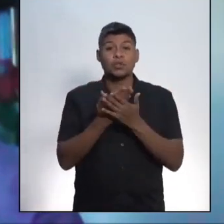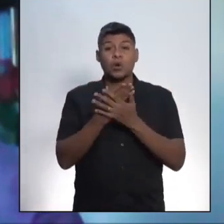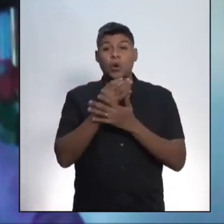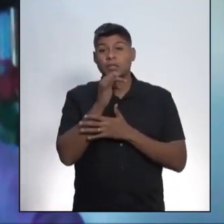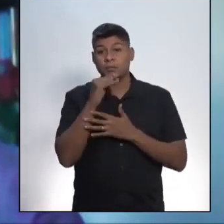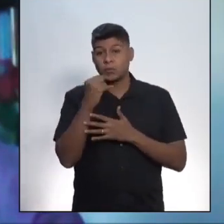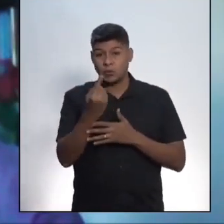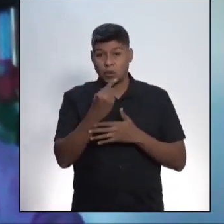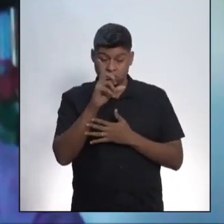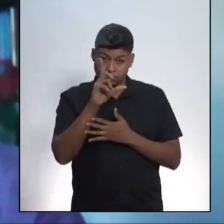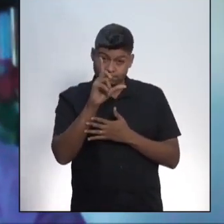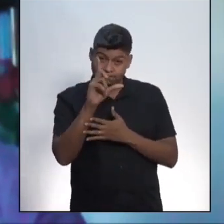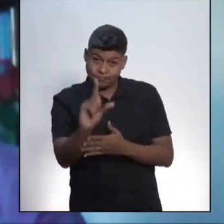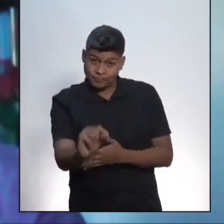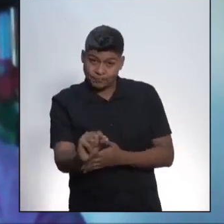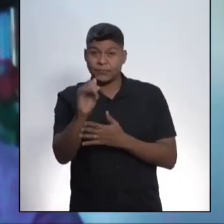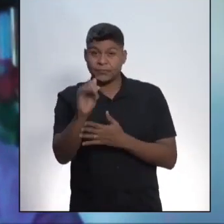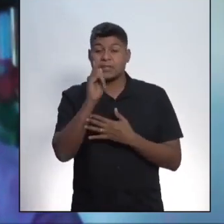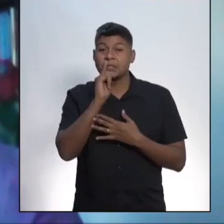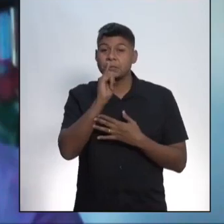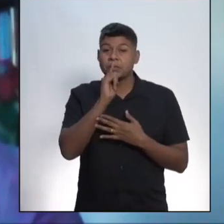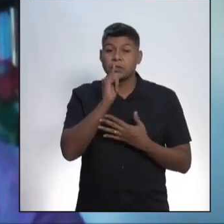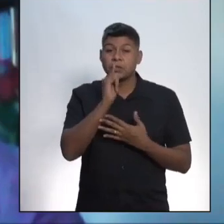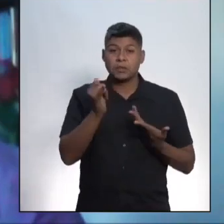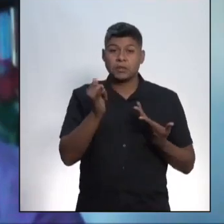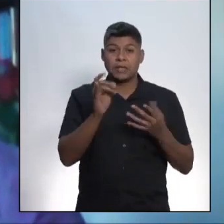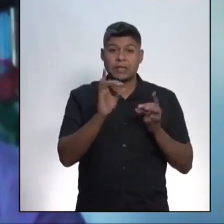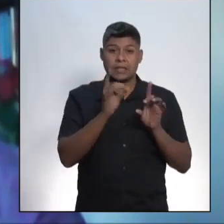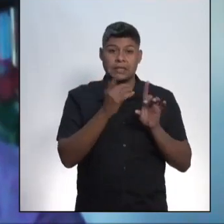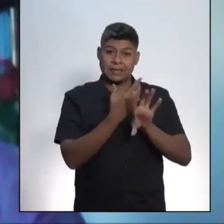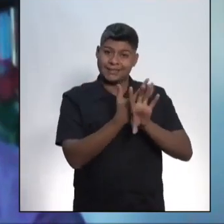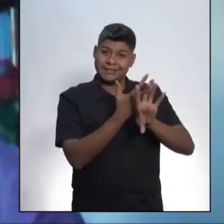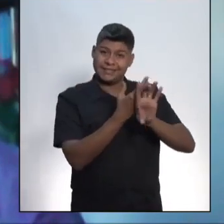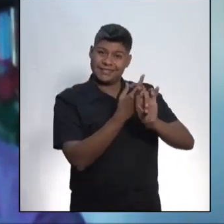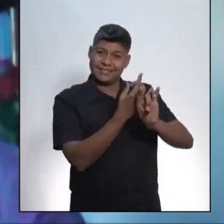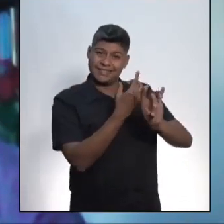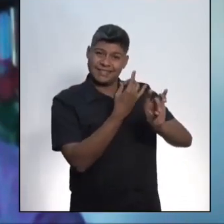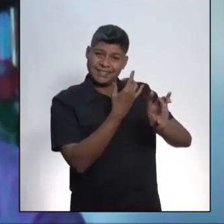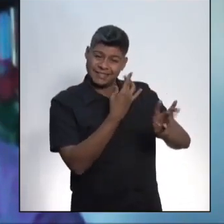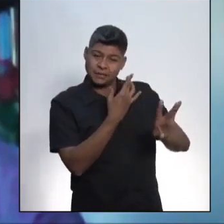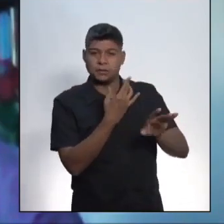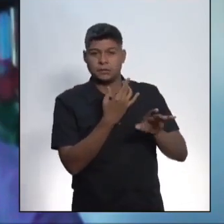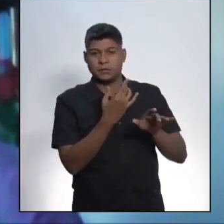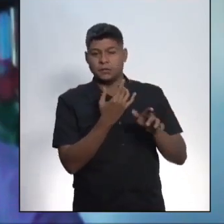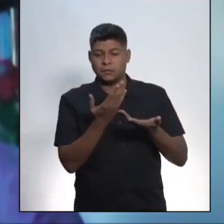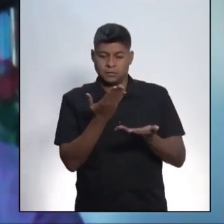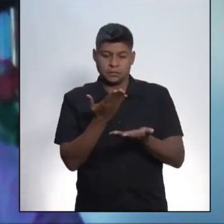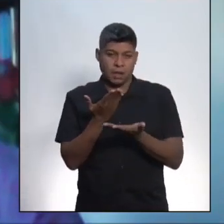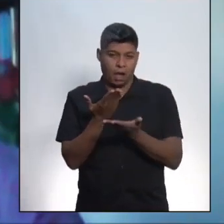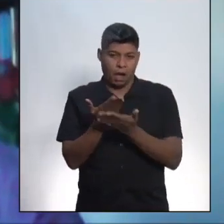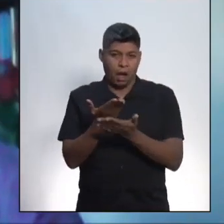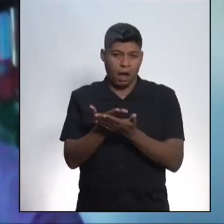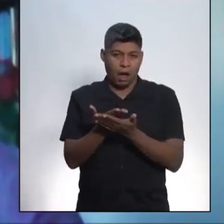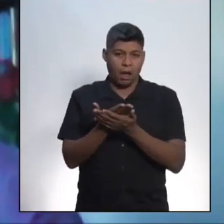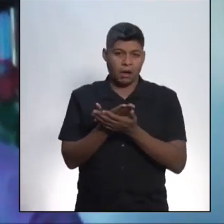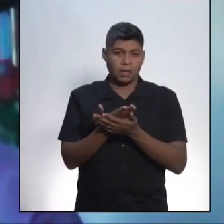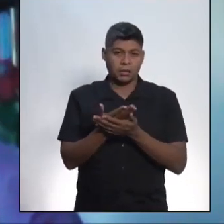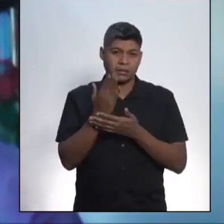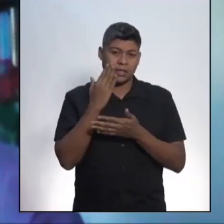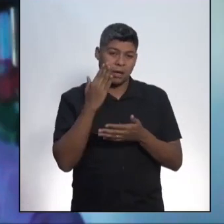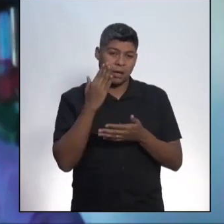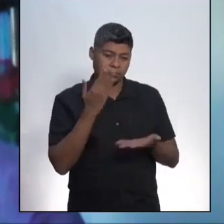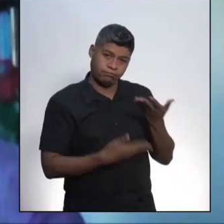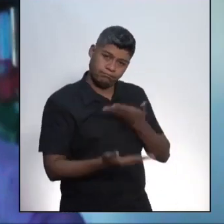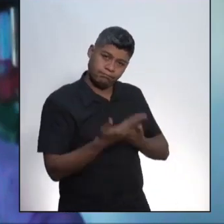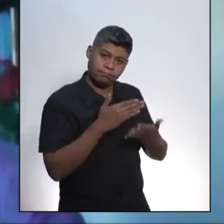quando nós saímos, né, para o distanciamento social, para trabalhar remotamente, foi municiar esses